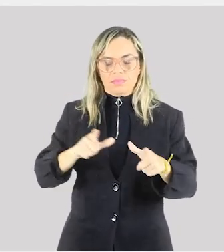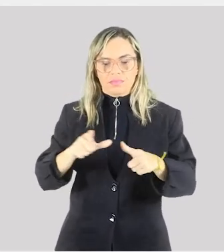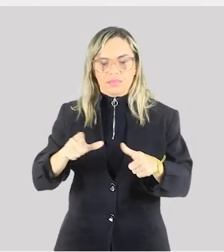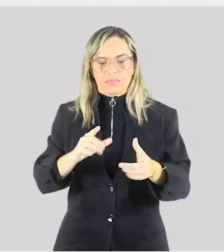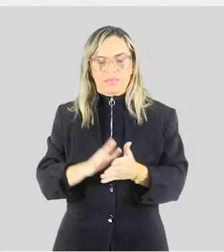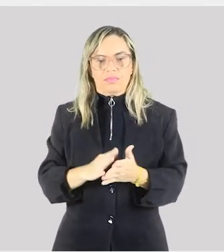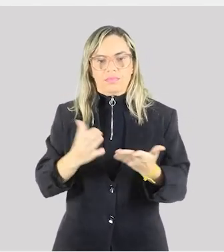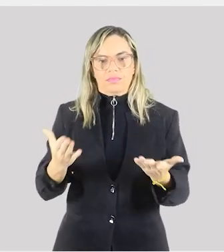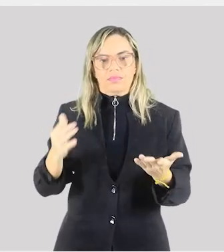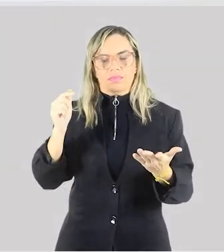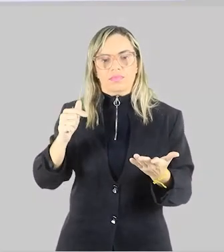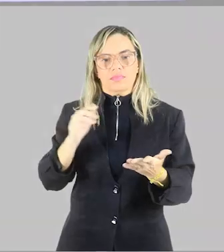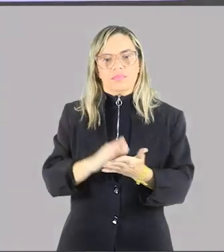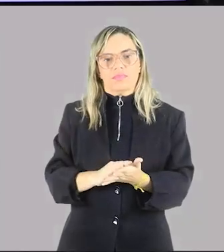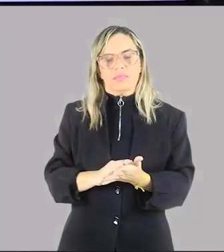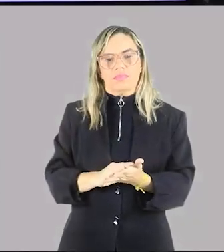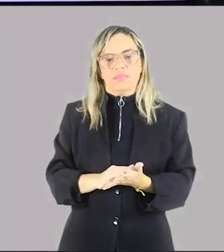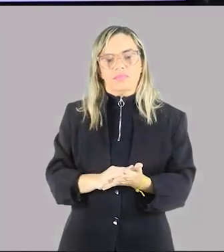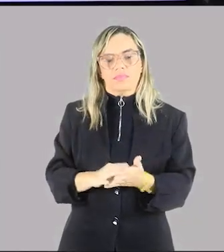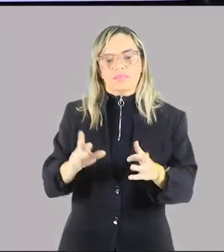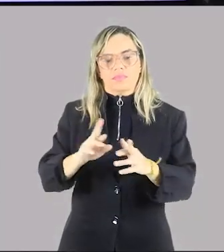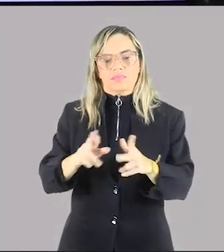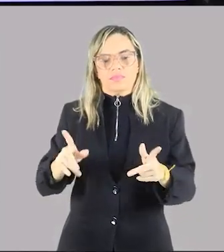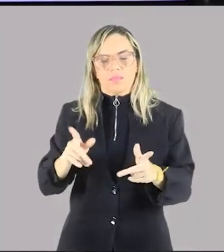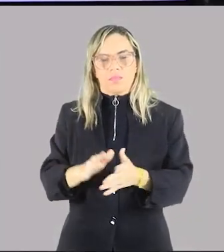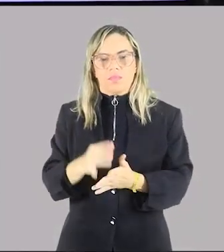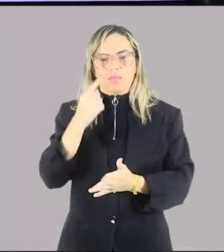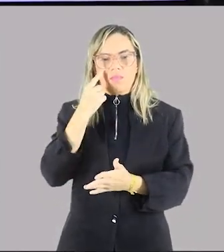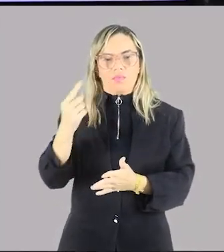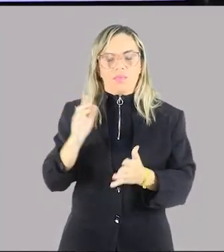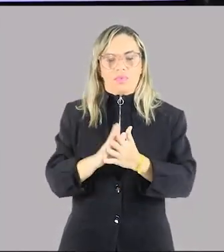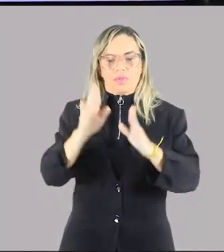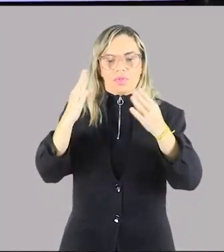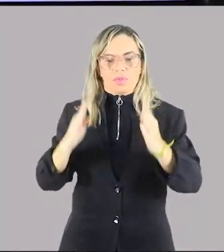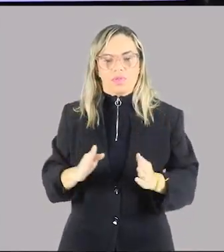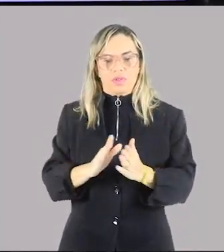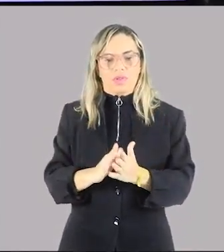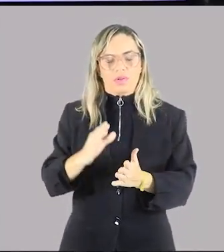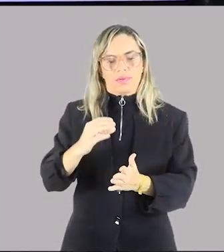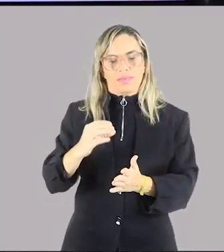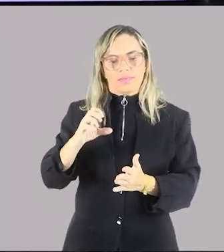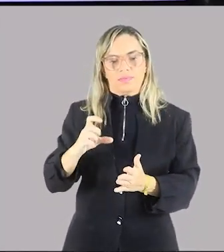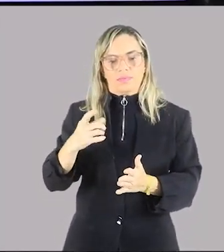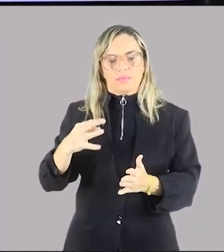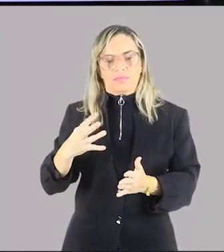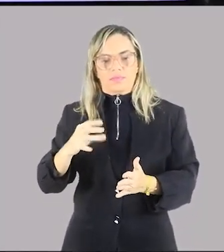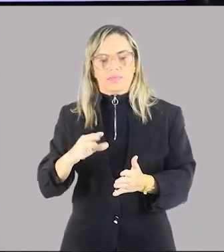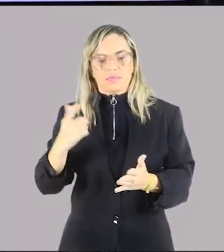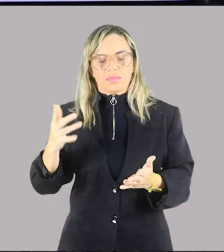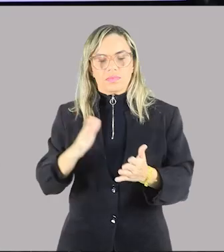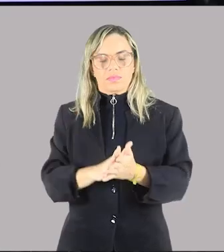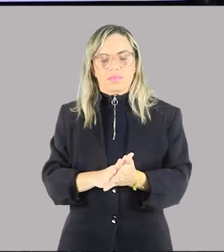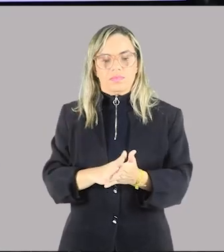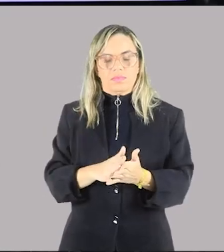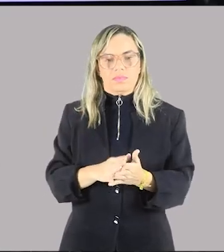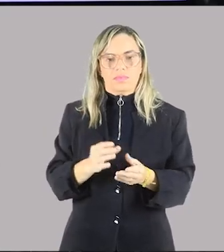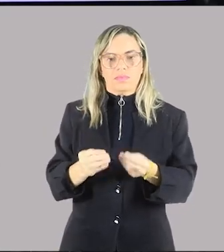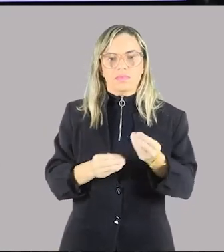havia explicado, mas a diferença que nós vamos observar do seletista para o estatutário é